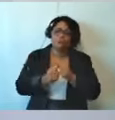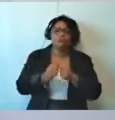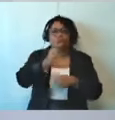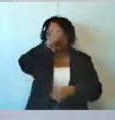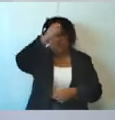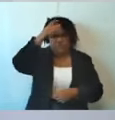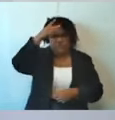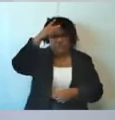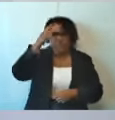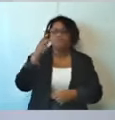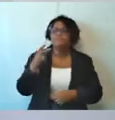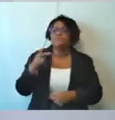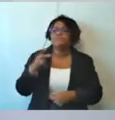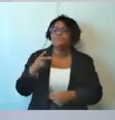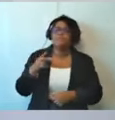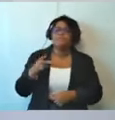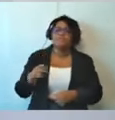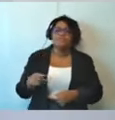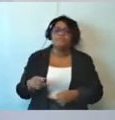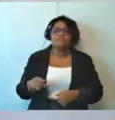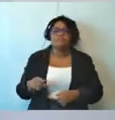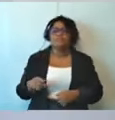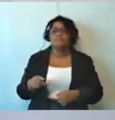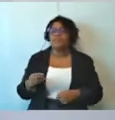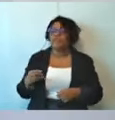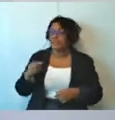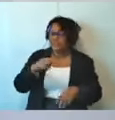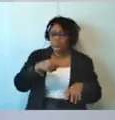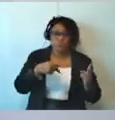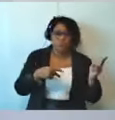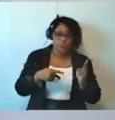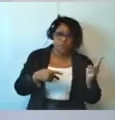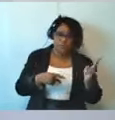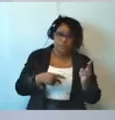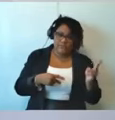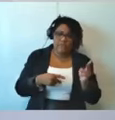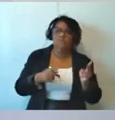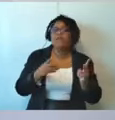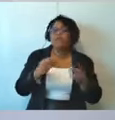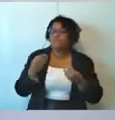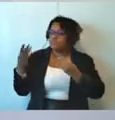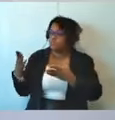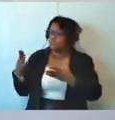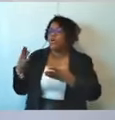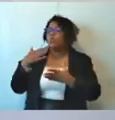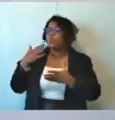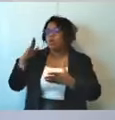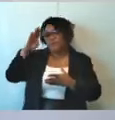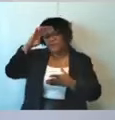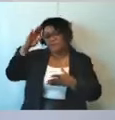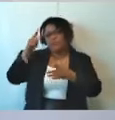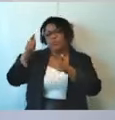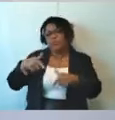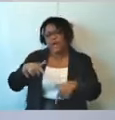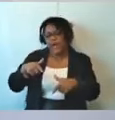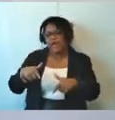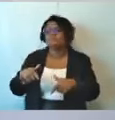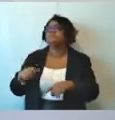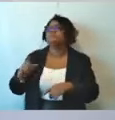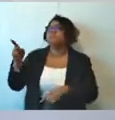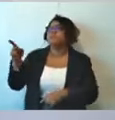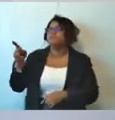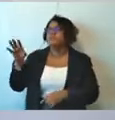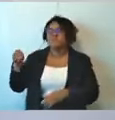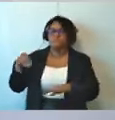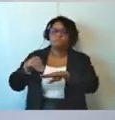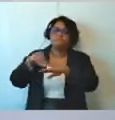os principais pontos, e você trabalhar isso junto com a prefeitura. Então, a gente só pensar nessa gestão preventiva. E